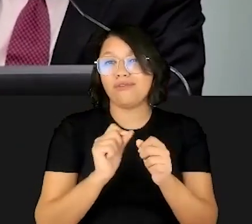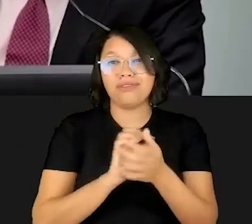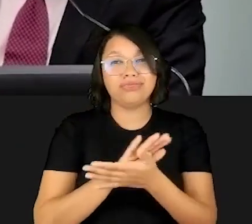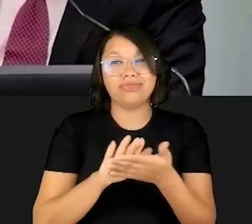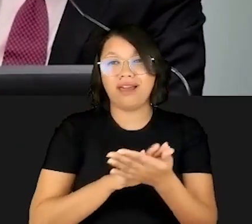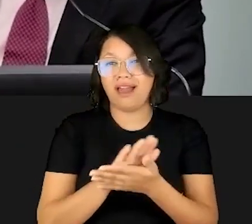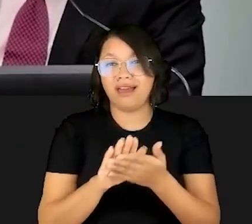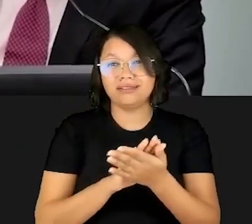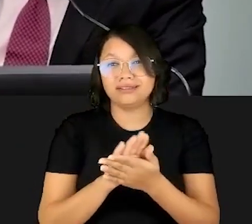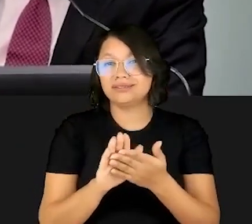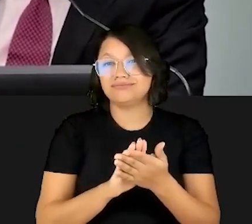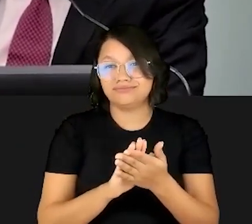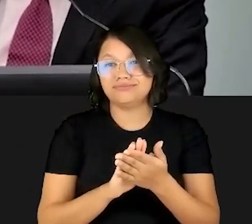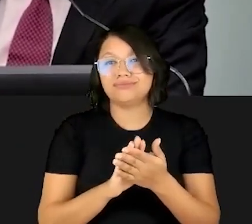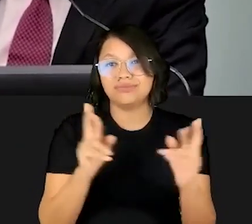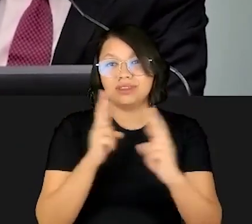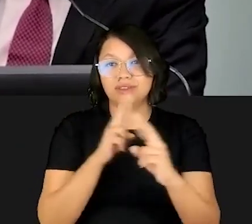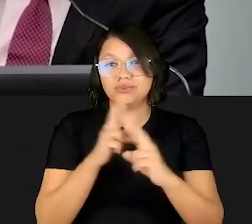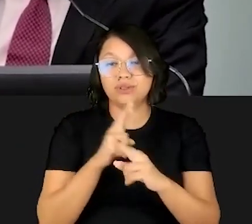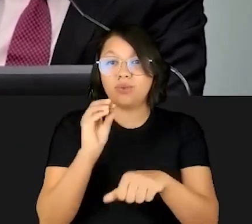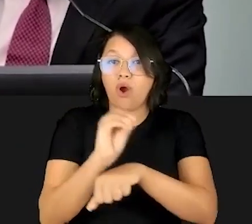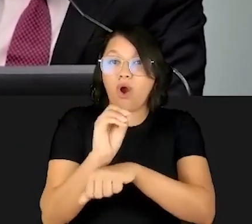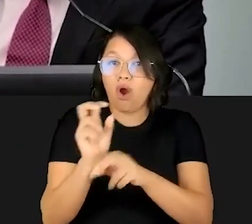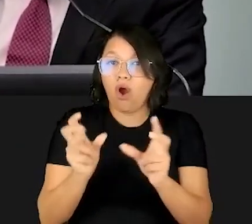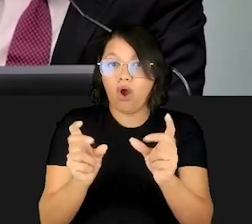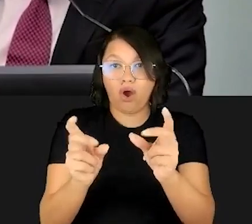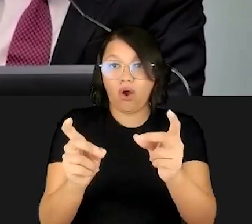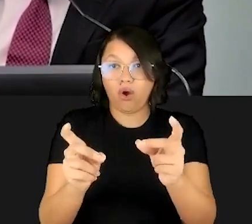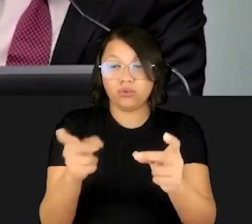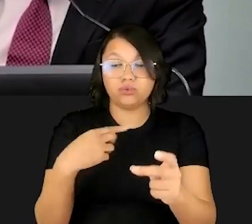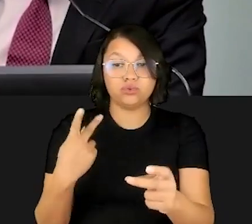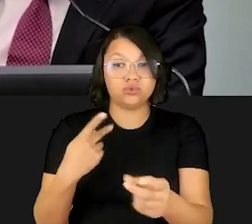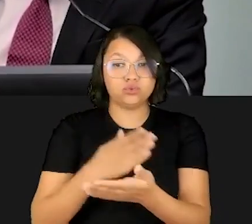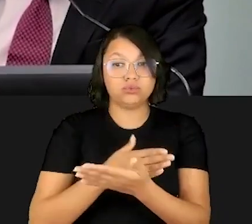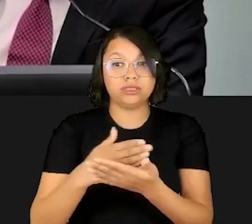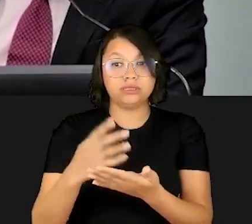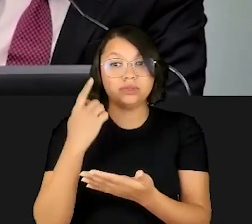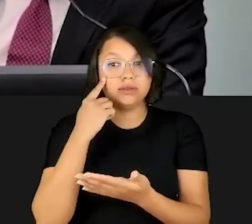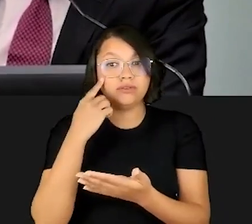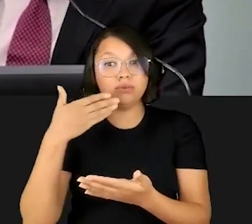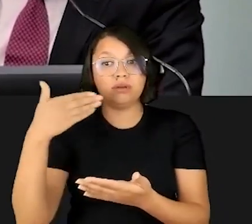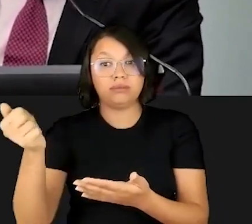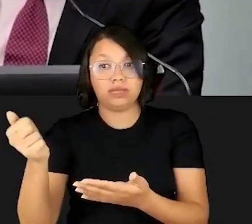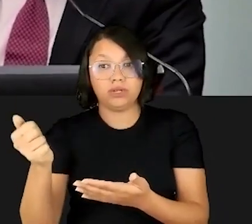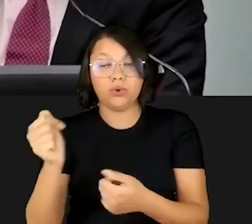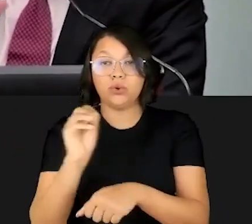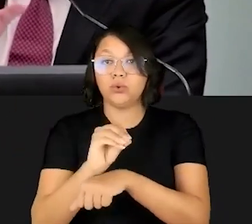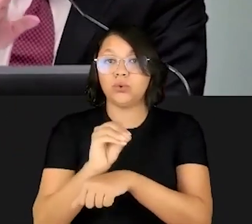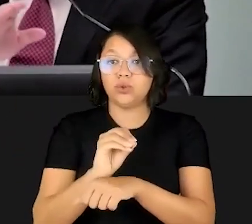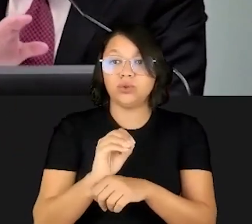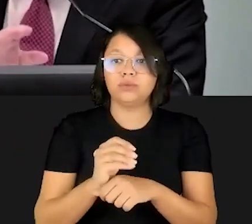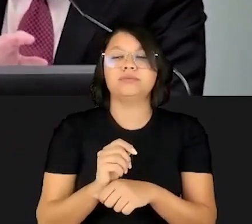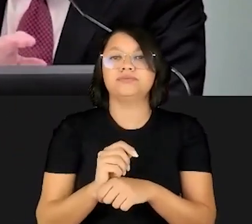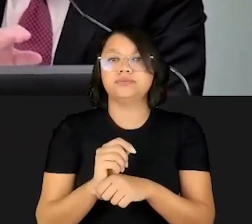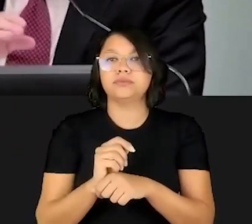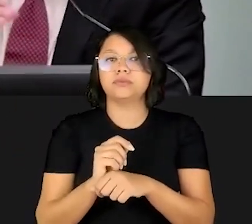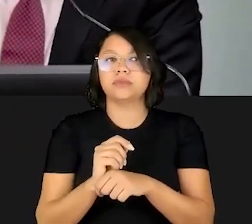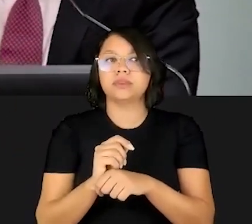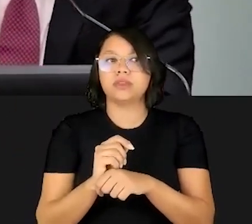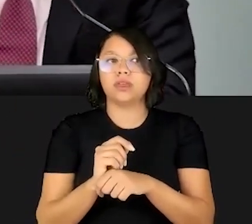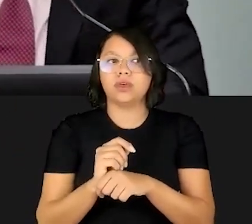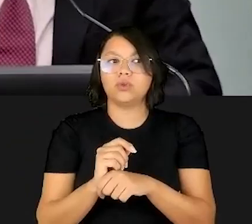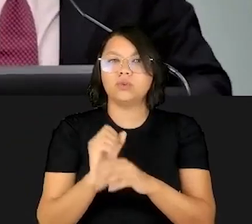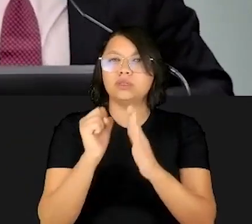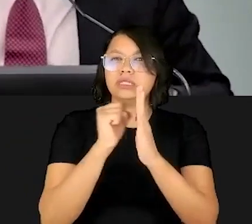esforço em direção ao tratamento do câncer. Nós começamos a ver uma melhora no tratamento do câncer na virada do século XIX